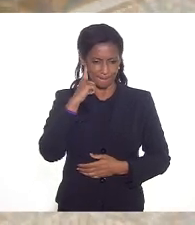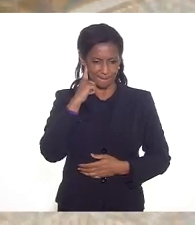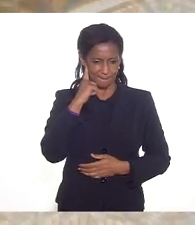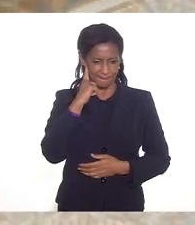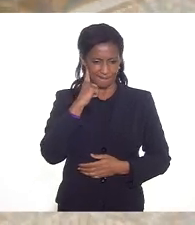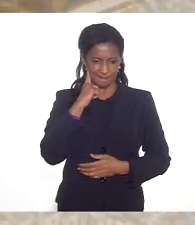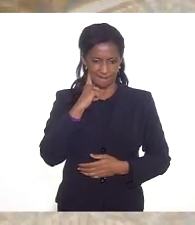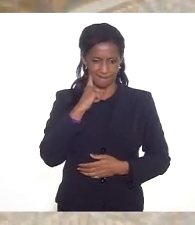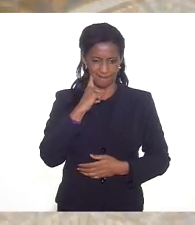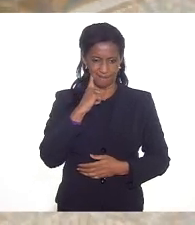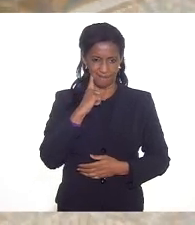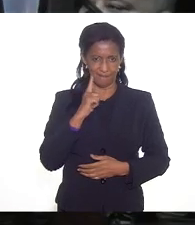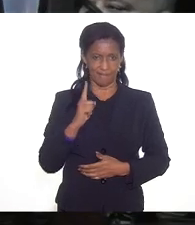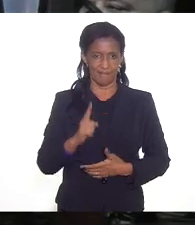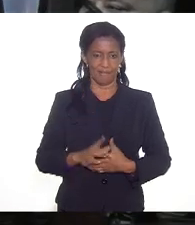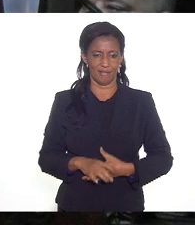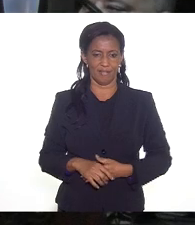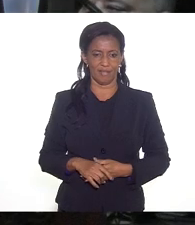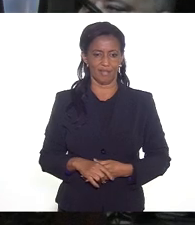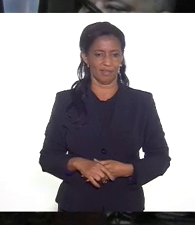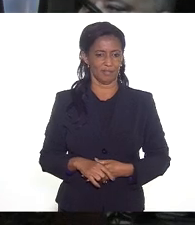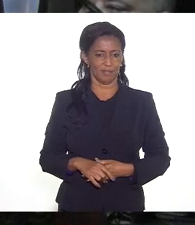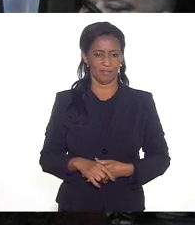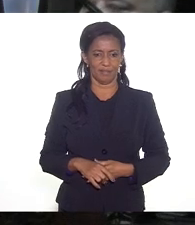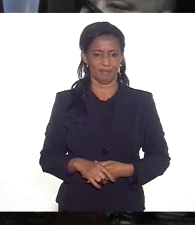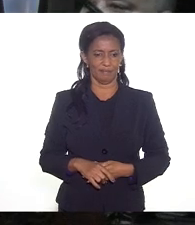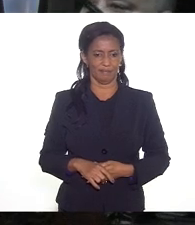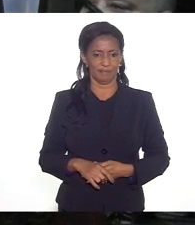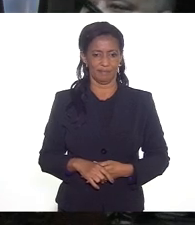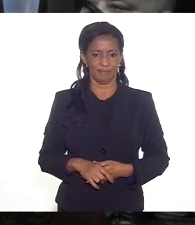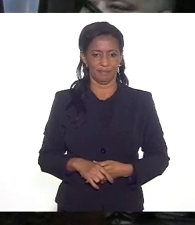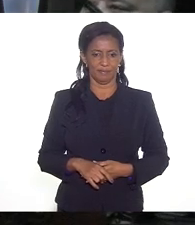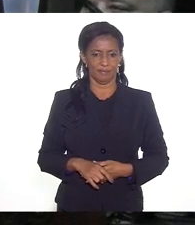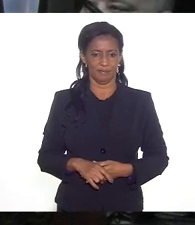o som no microfone de a parte